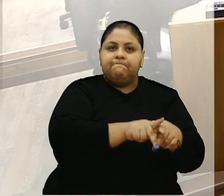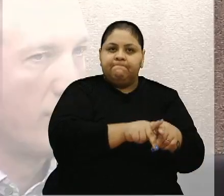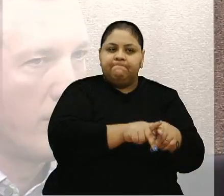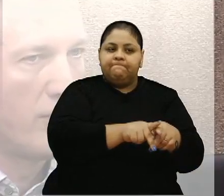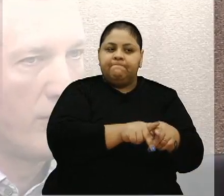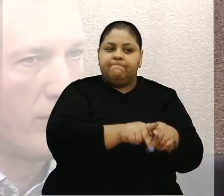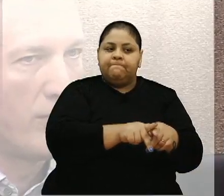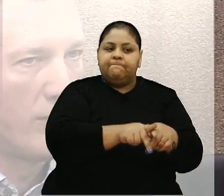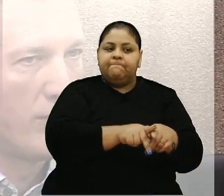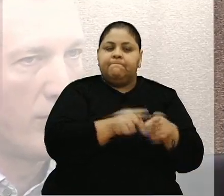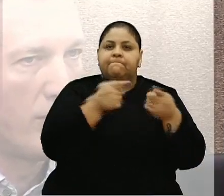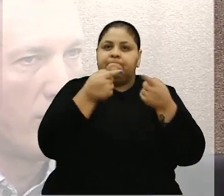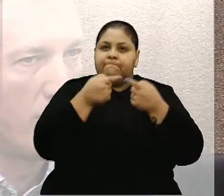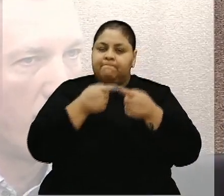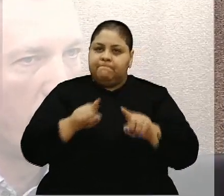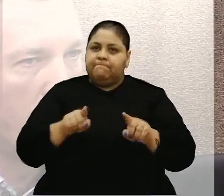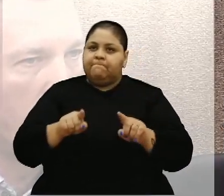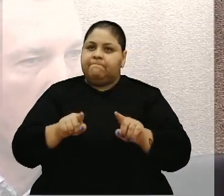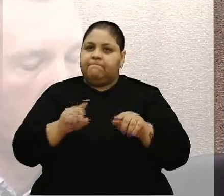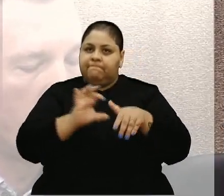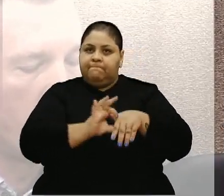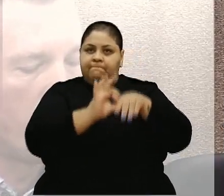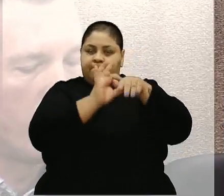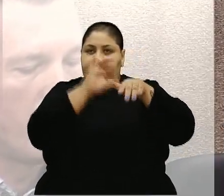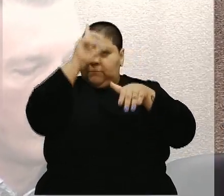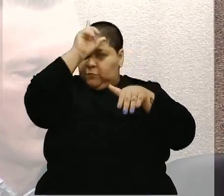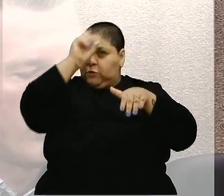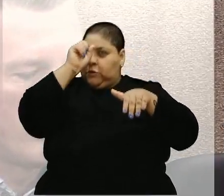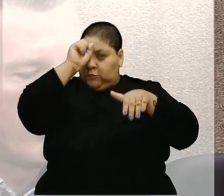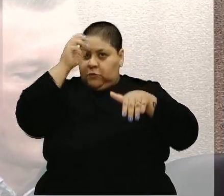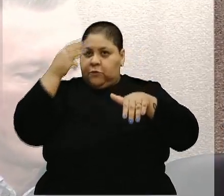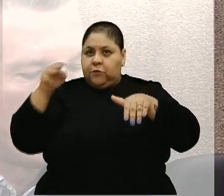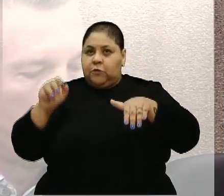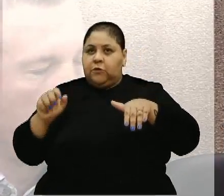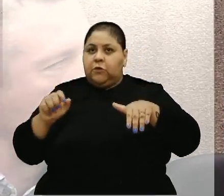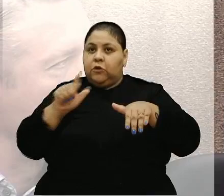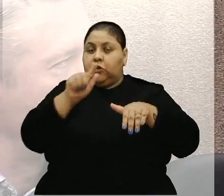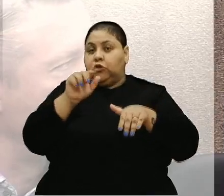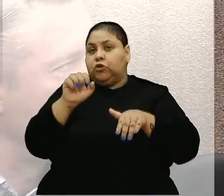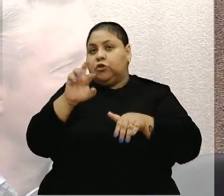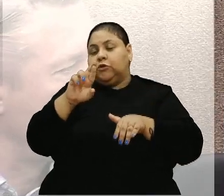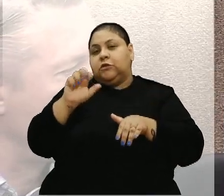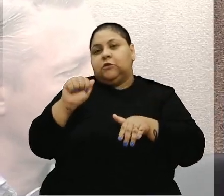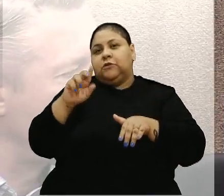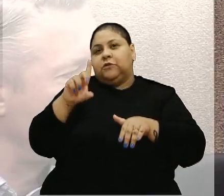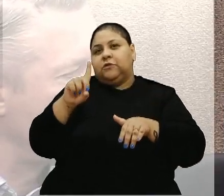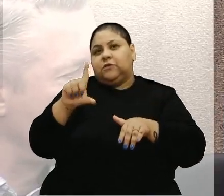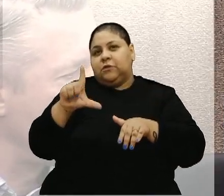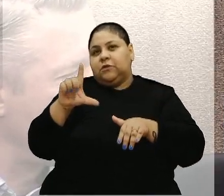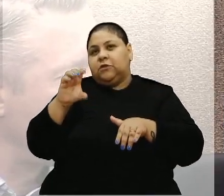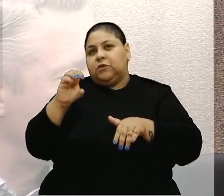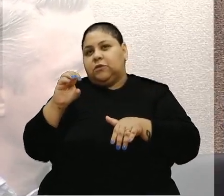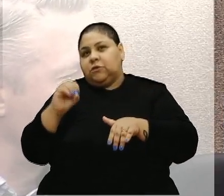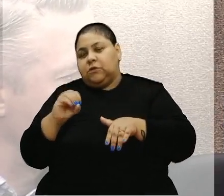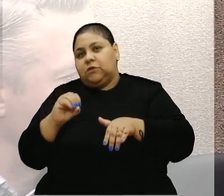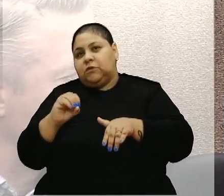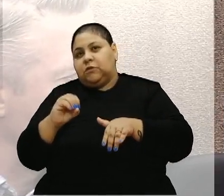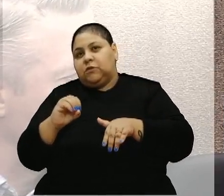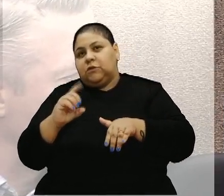Mas eu estive em outra oportunidade no hospital com o Geraldo, enfim, com o nosso deputado federal Marcel Van